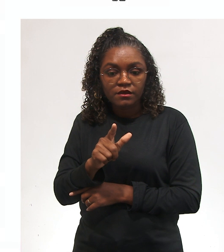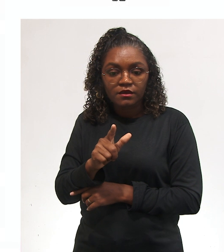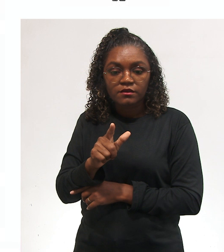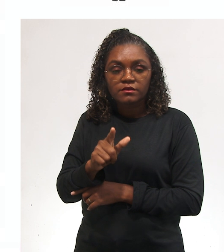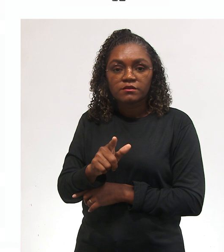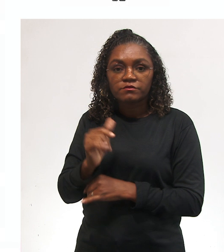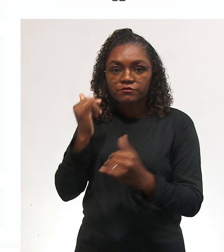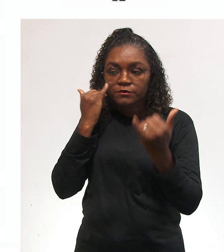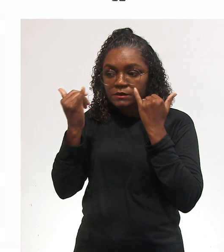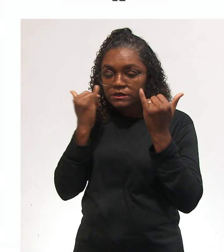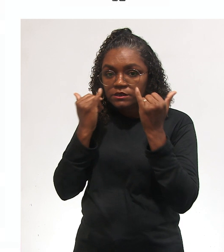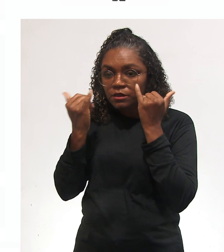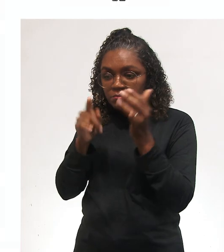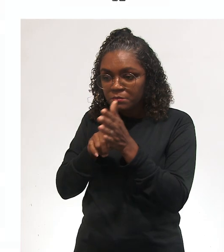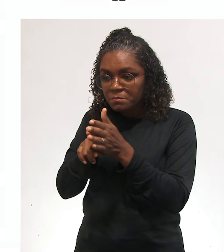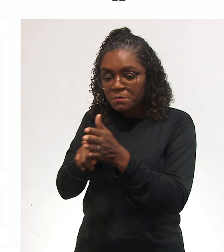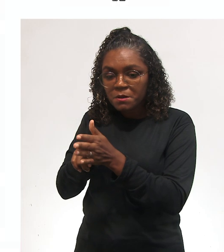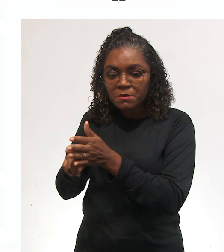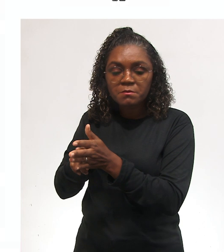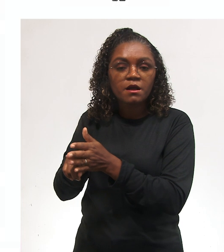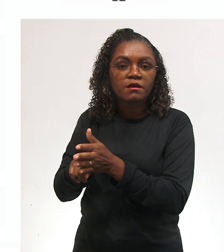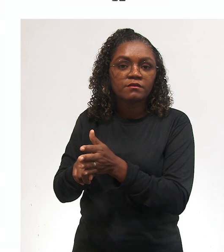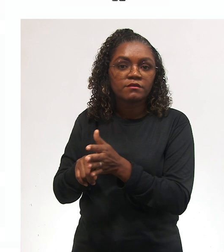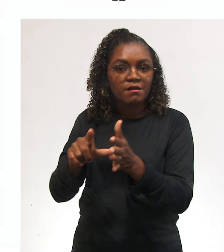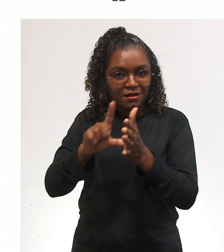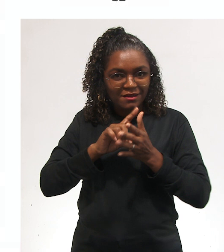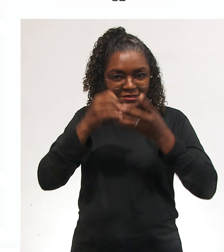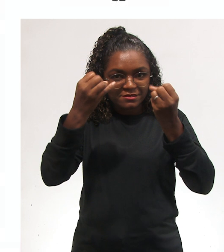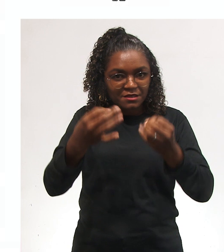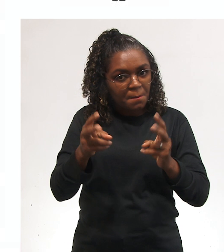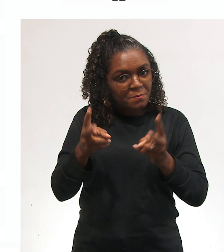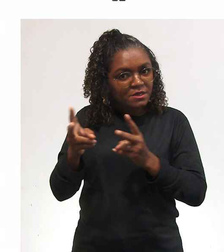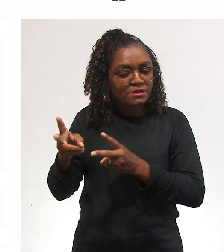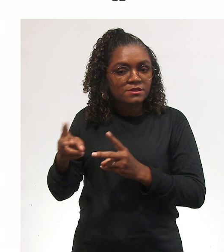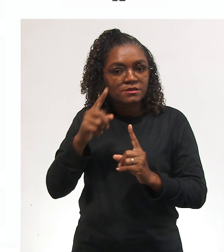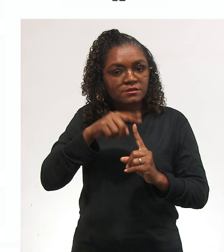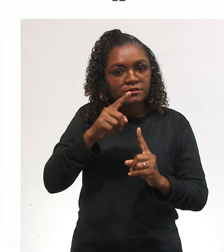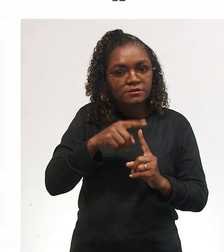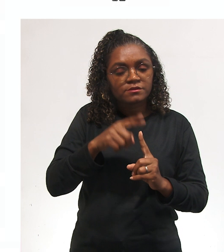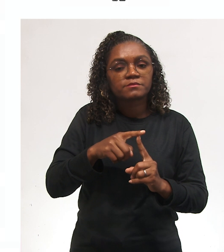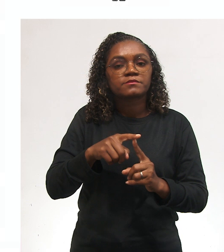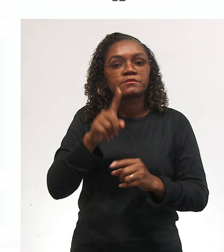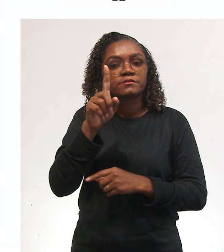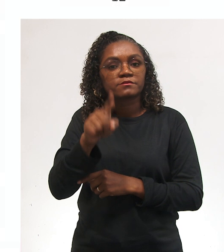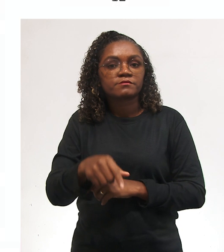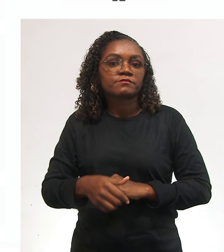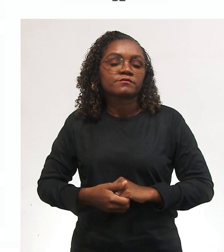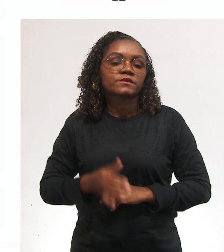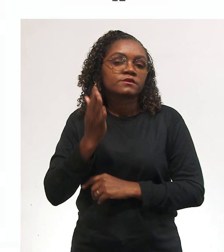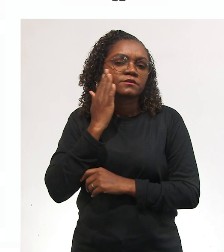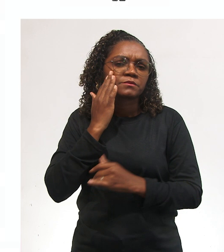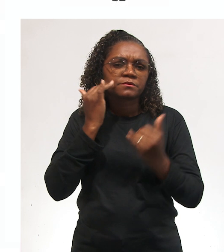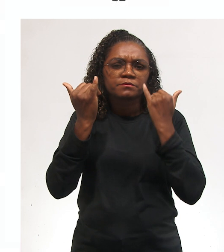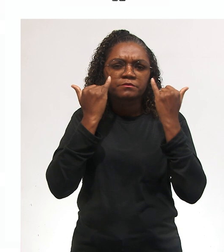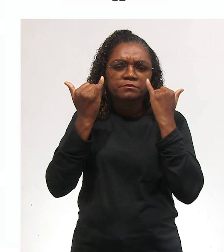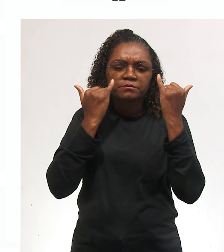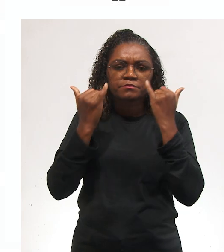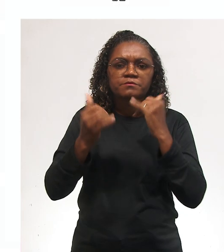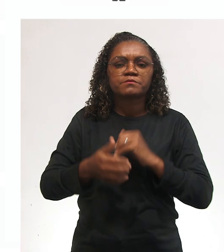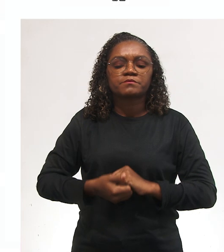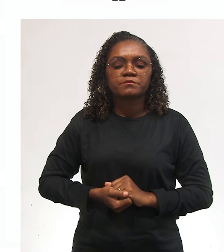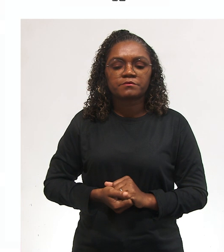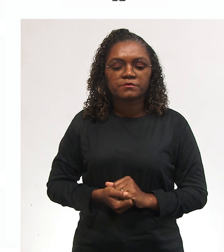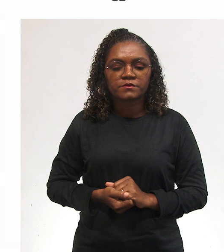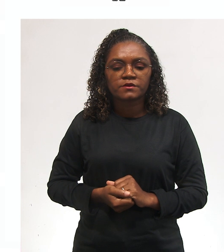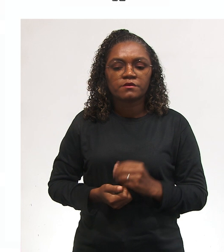um levantamento de dados, que é o brainstorming, que a gente falou ainda agora. É a forma da gente levantar esses dados, como